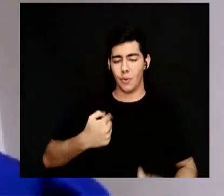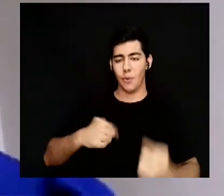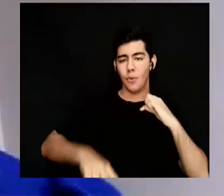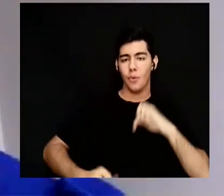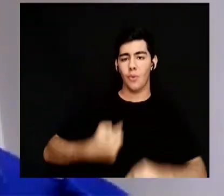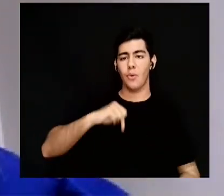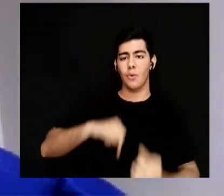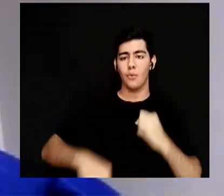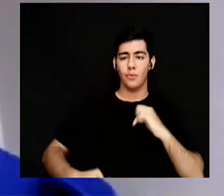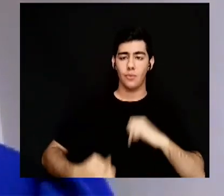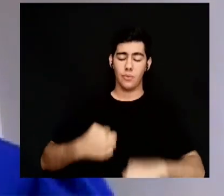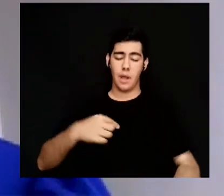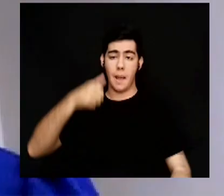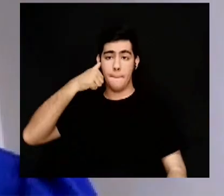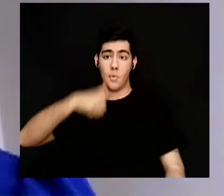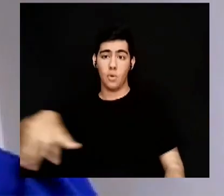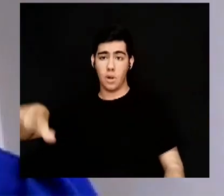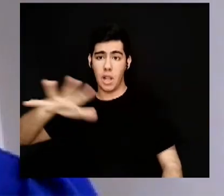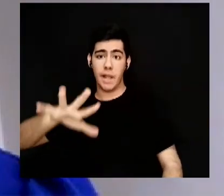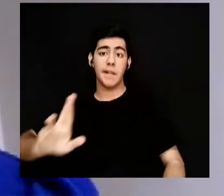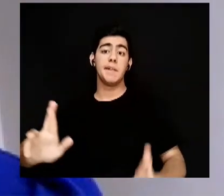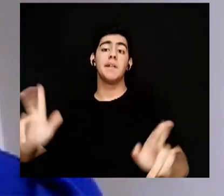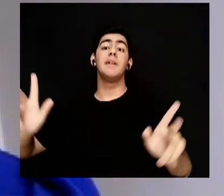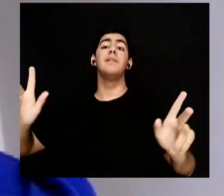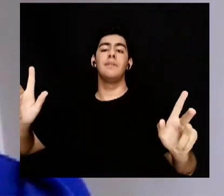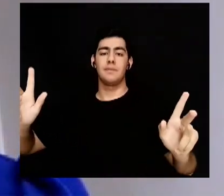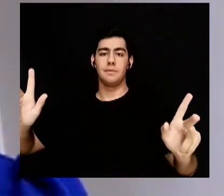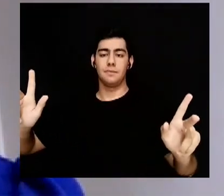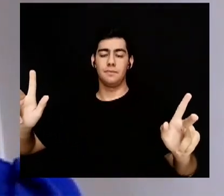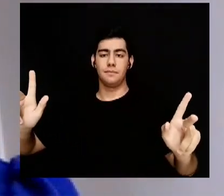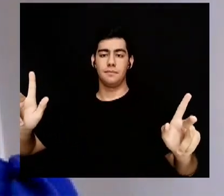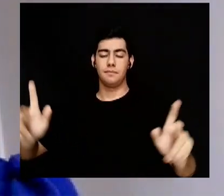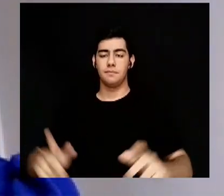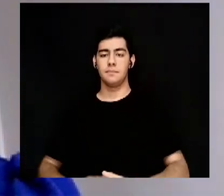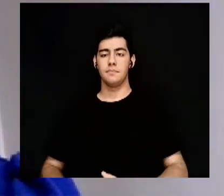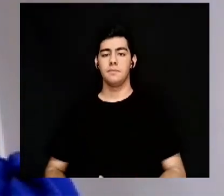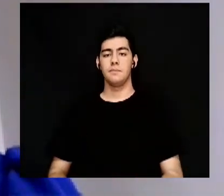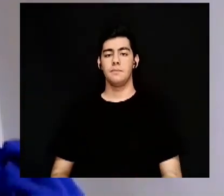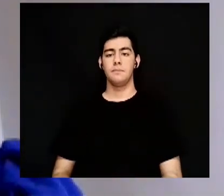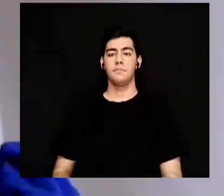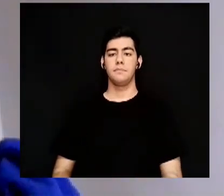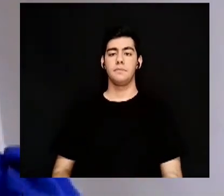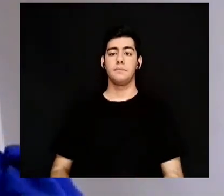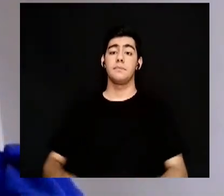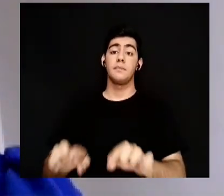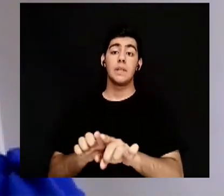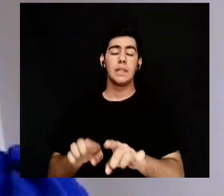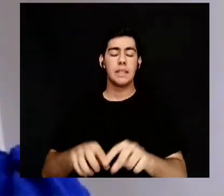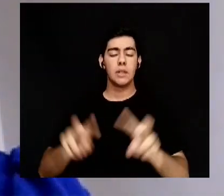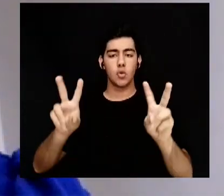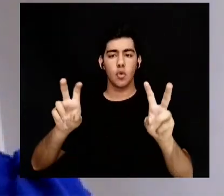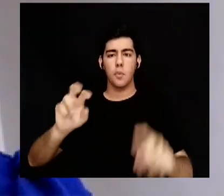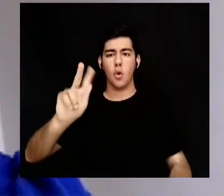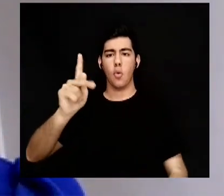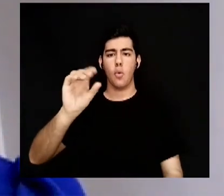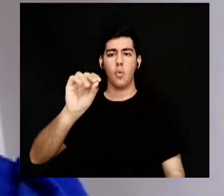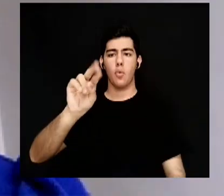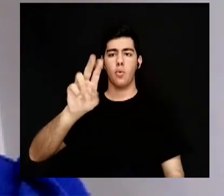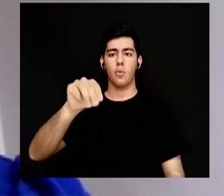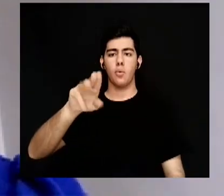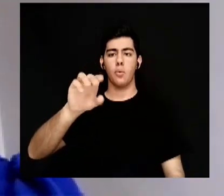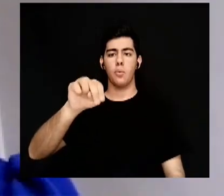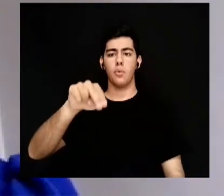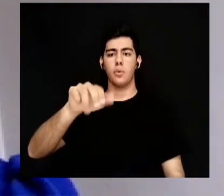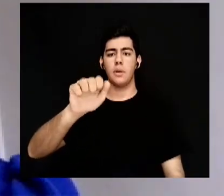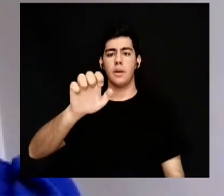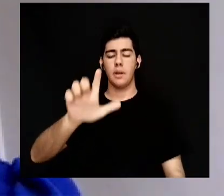né, de composição corporal, e tem a diferença também na questão hormonal, principalmente no climatério e menopausa, né?